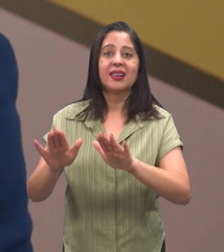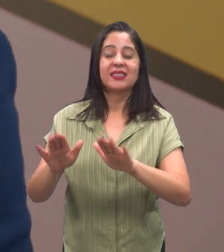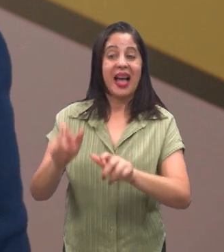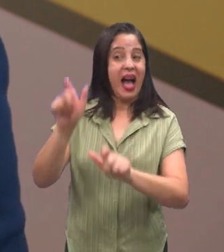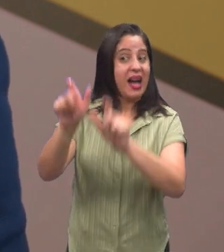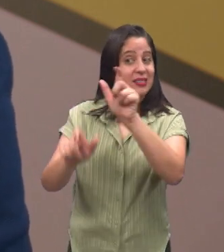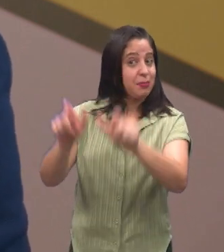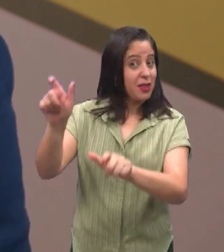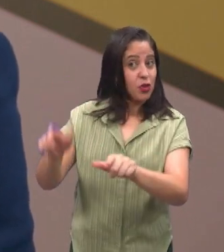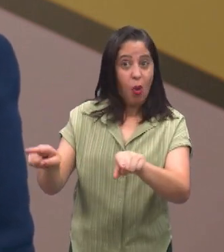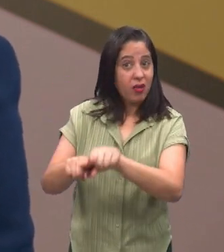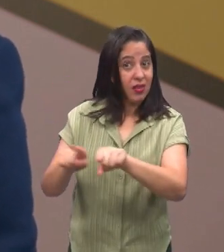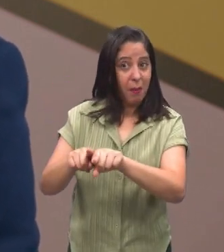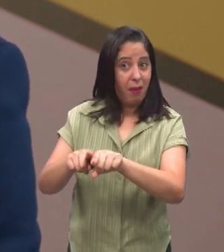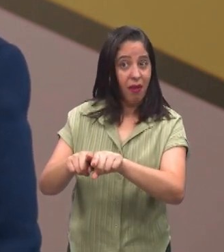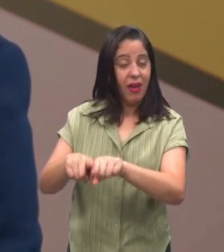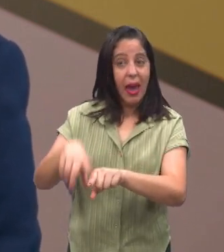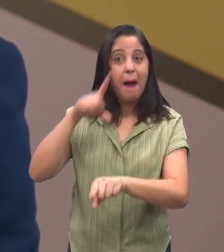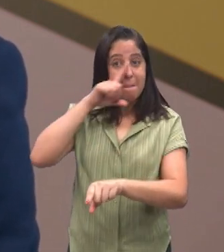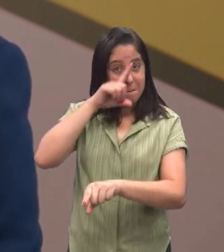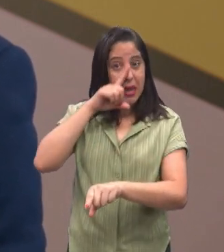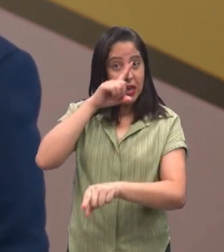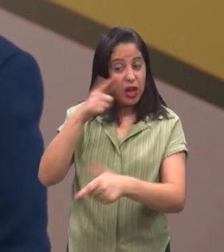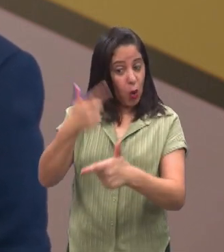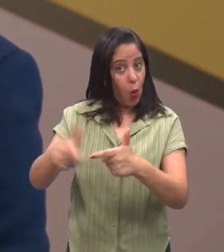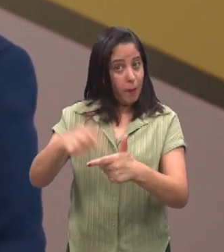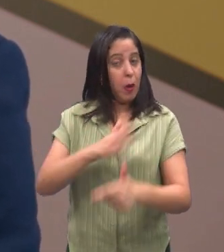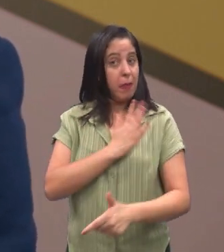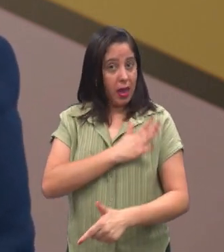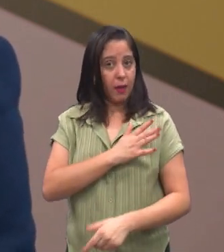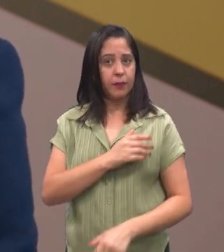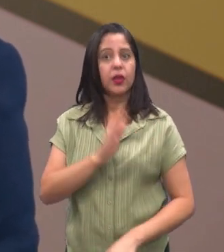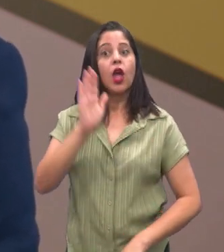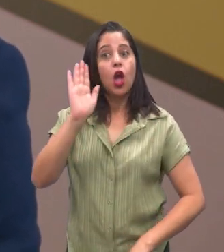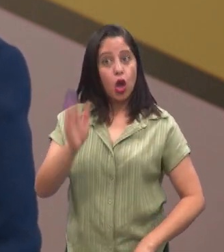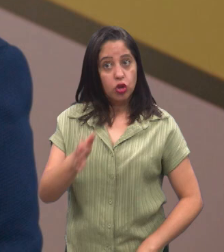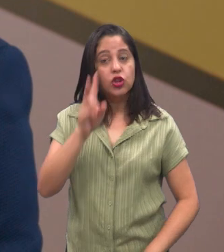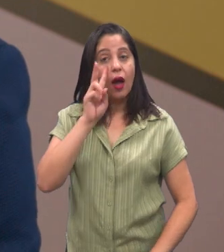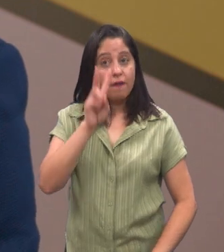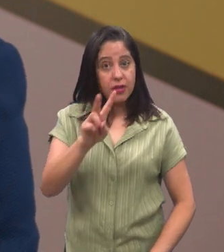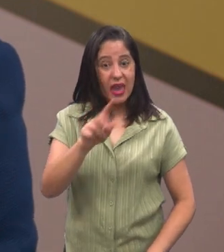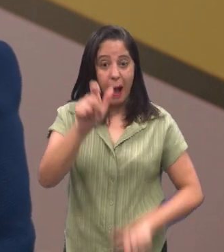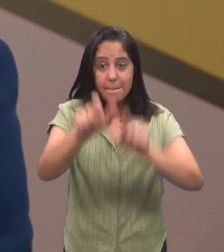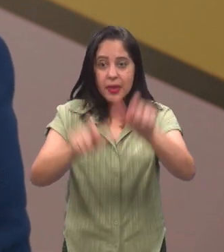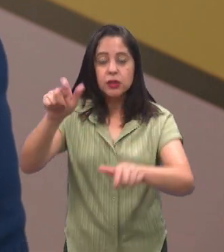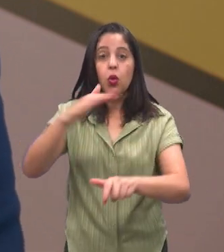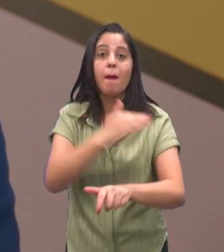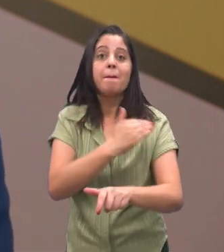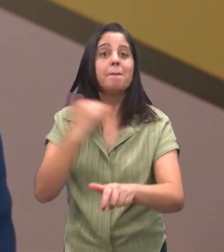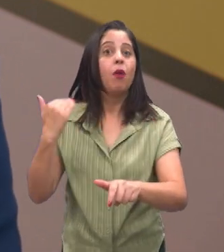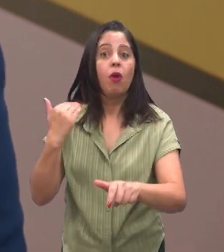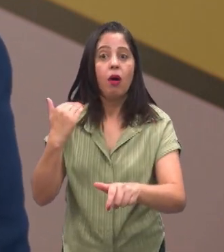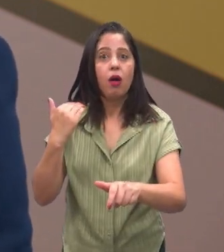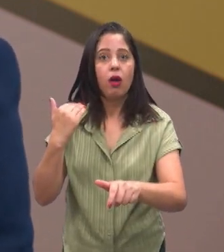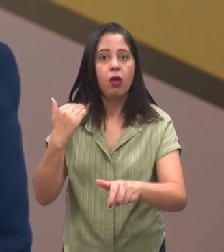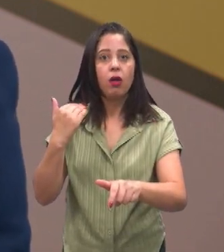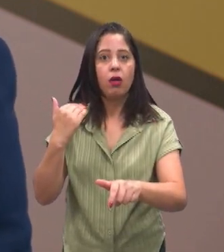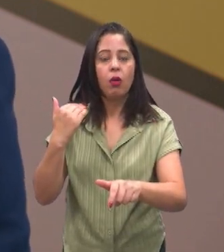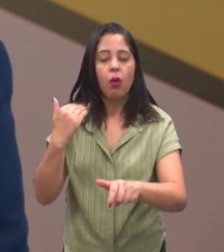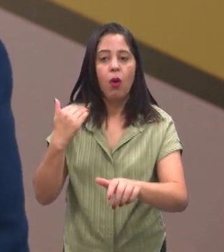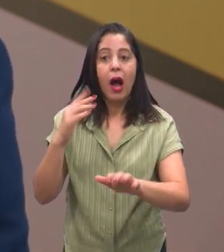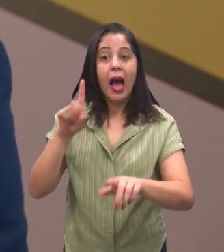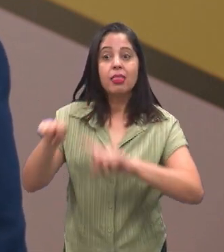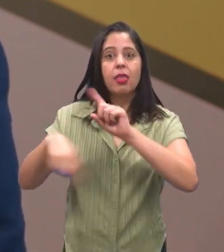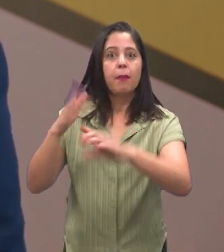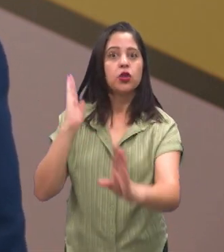elas não estão isentas do risco cardiovascular. Então, infelizmente, a gente já teve pacientes conhecidos nossos que vieram a falecer e descobrimos que tinham